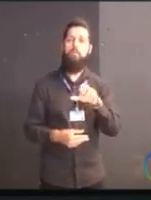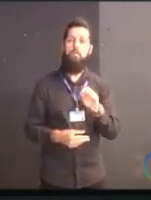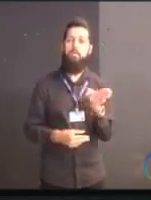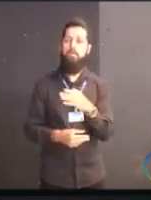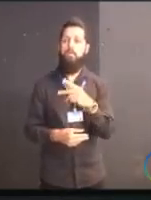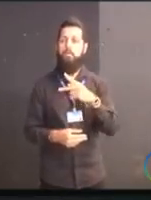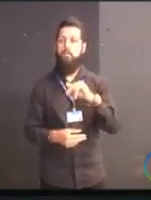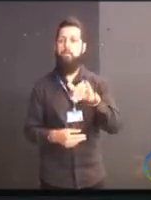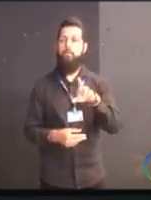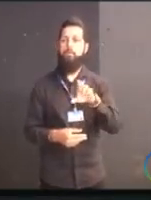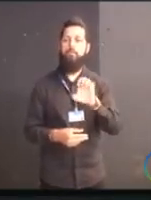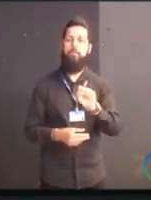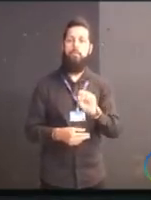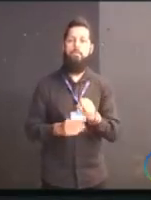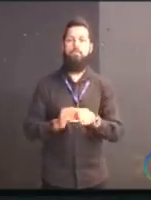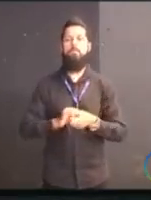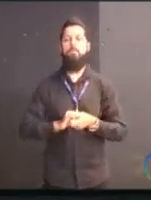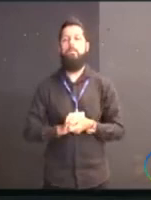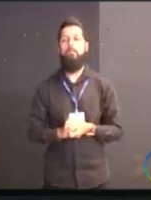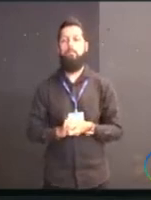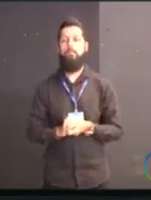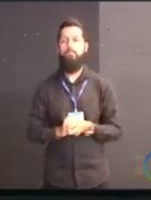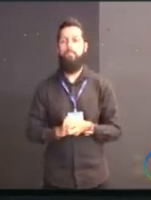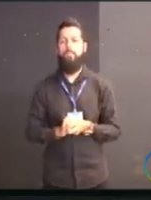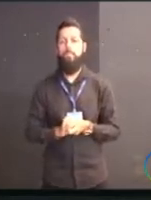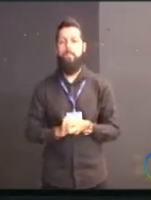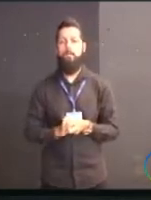Kardec. E, certamente,